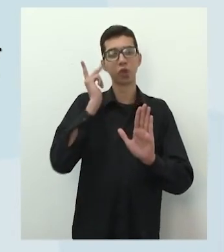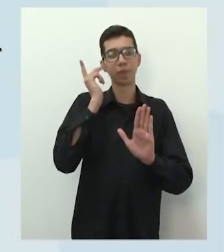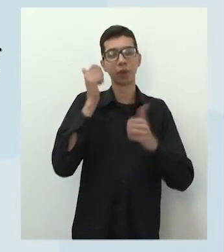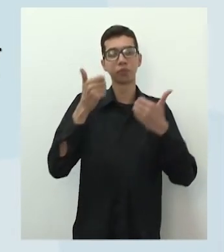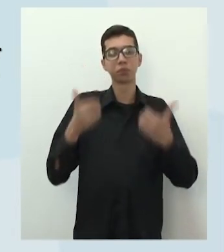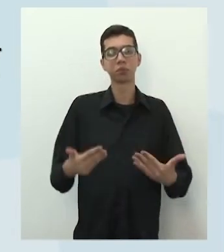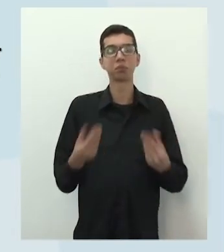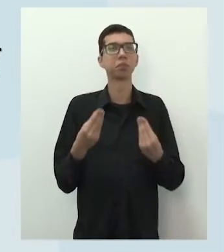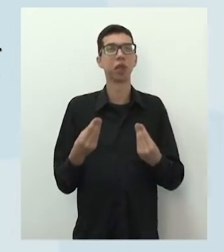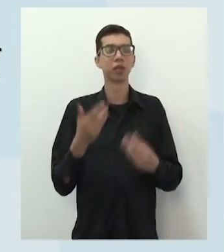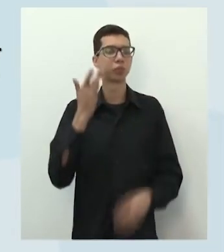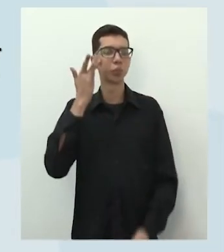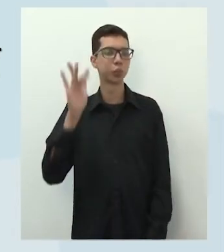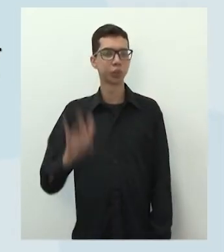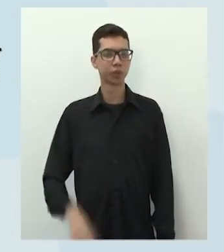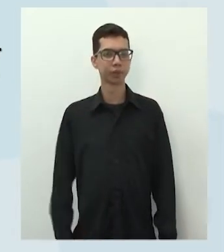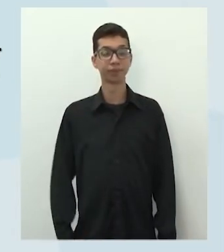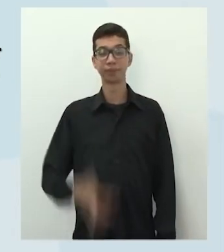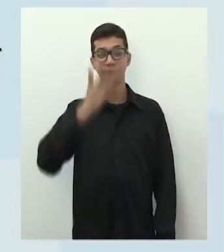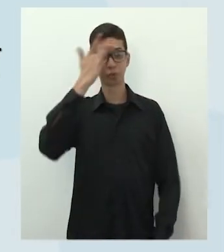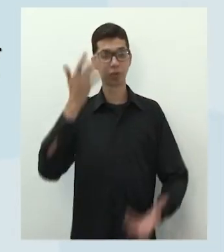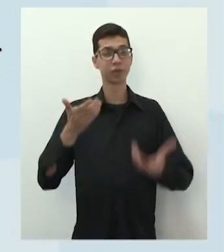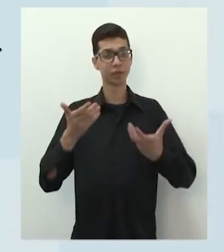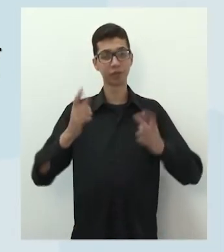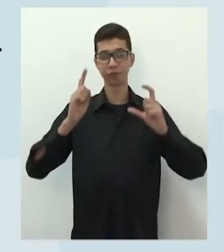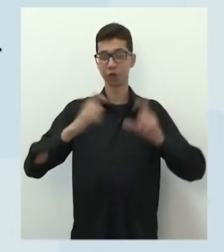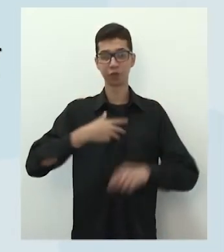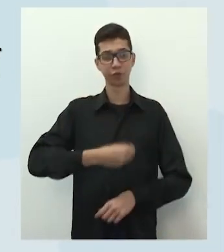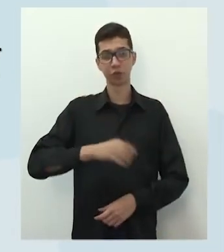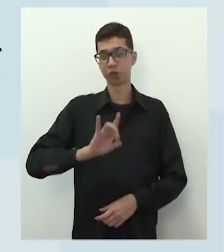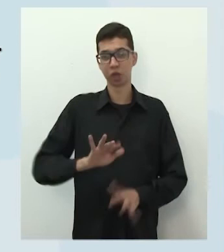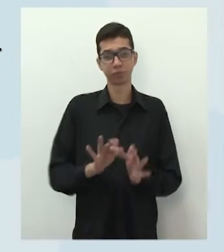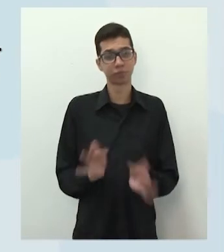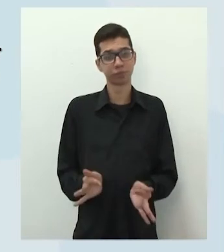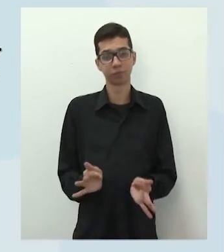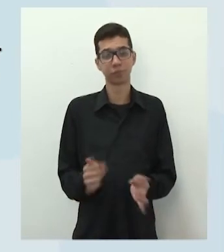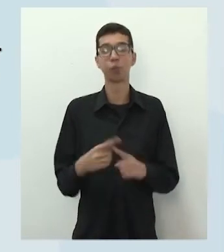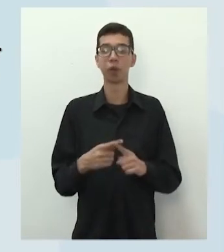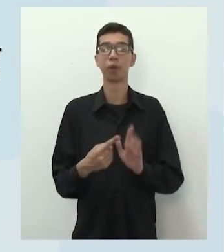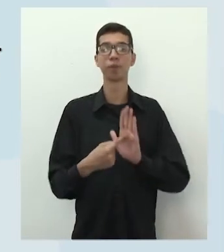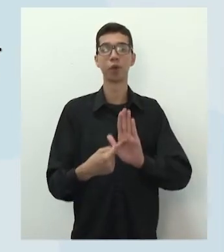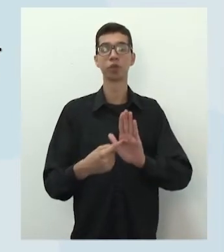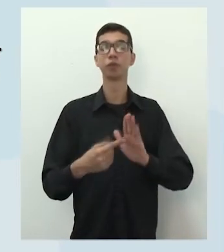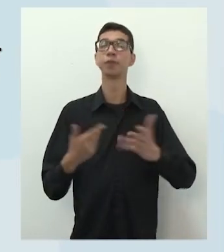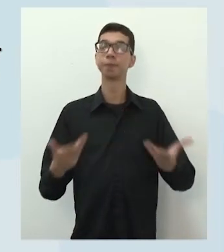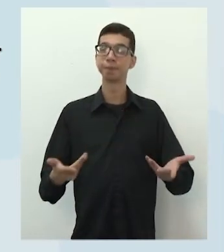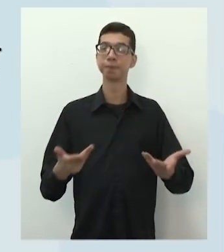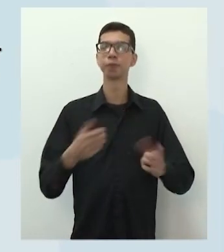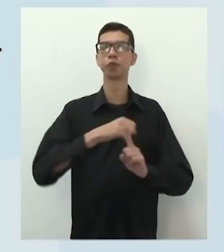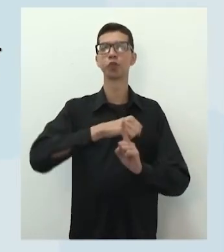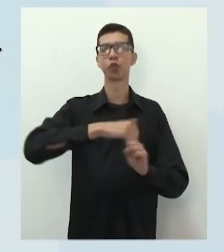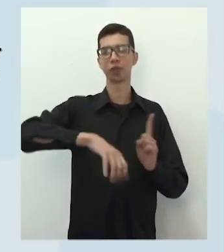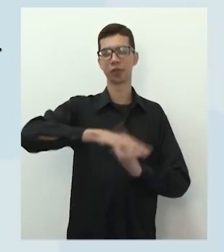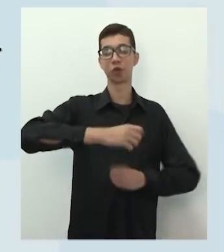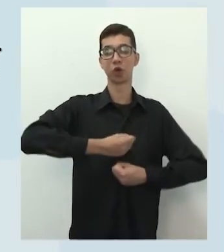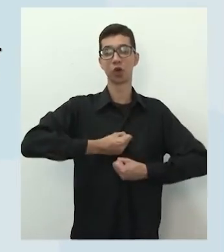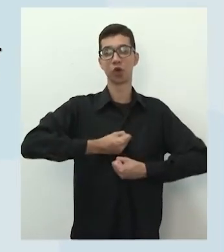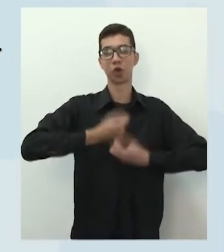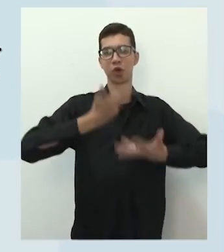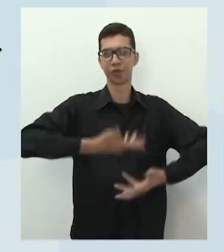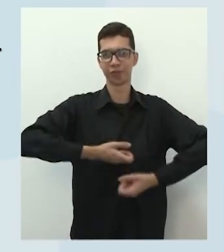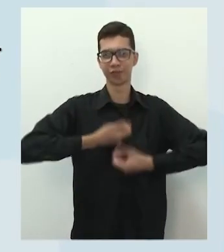falar, Benito, mas dá para entender isso, né? É para mostrar para a vovó que mora longe, é para mostrar para a titia que mora no outro país, é para mostrar para a